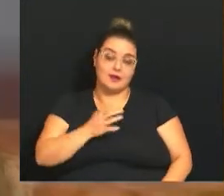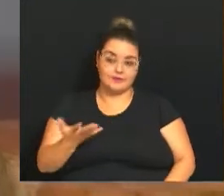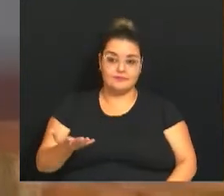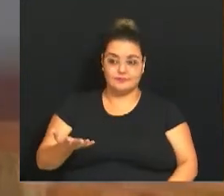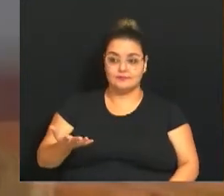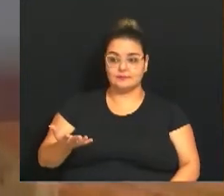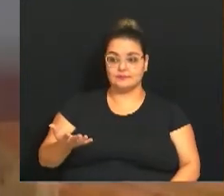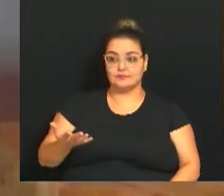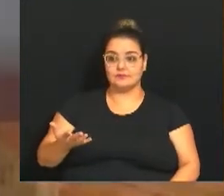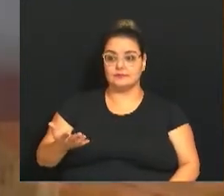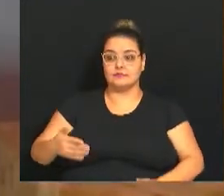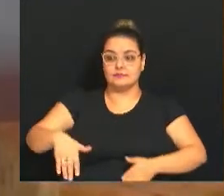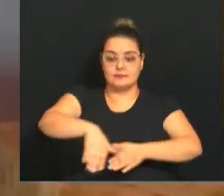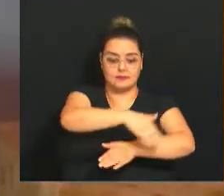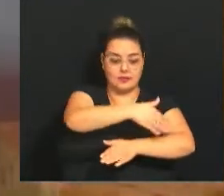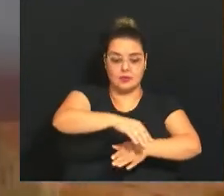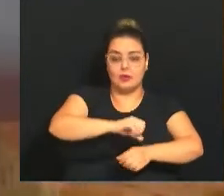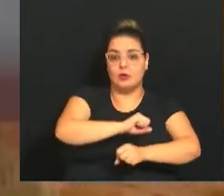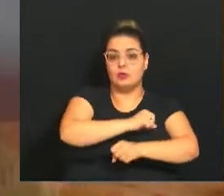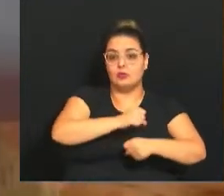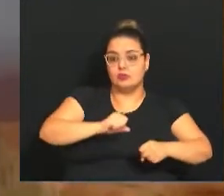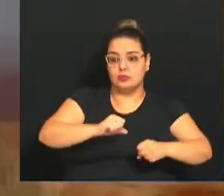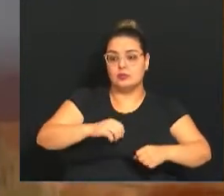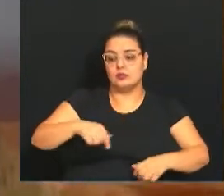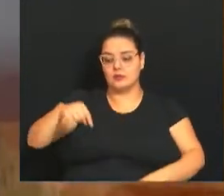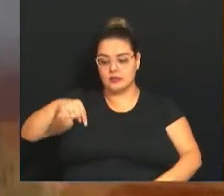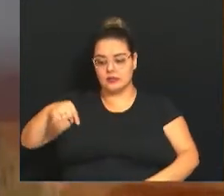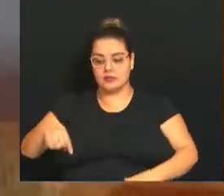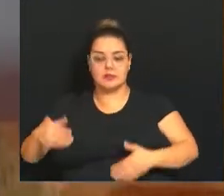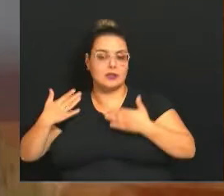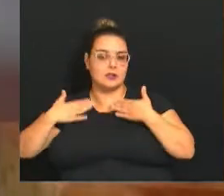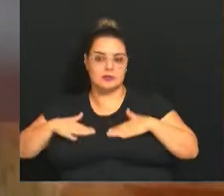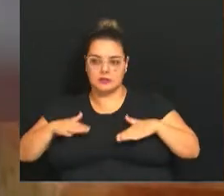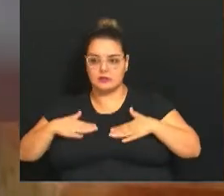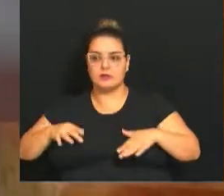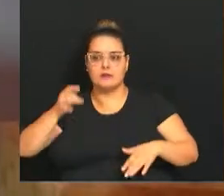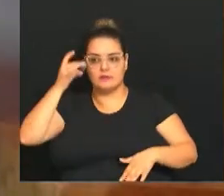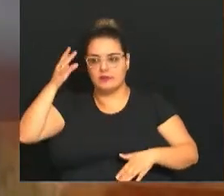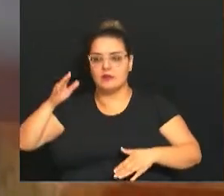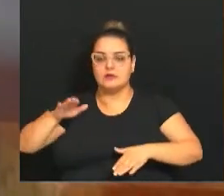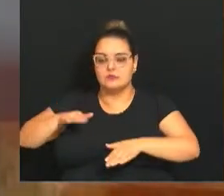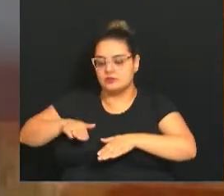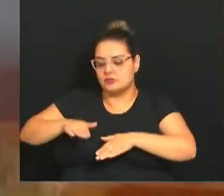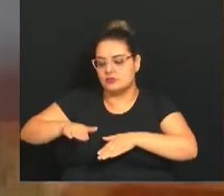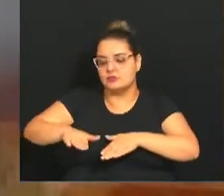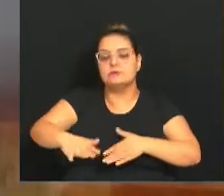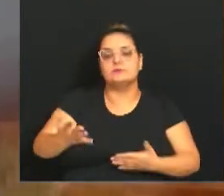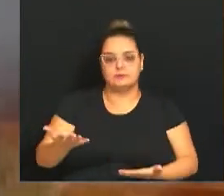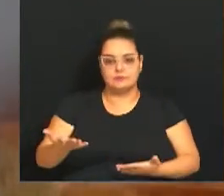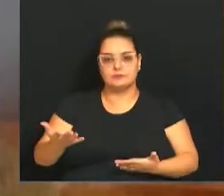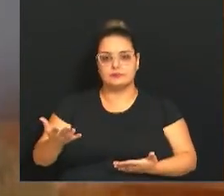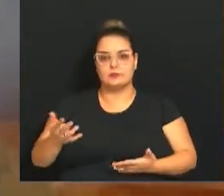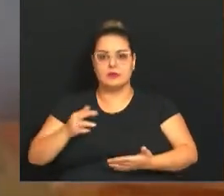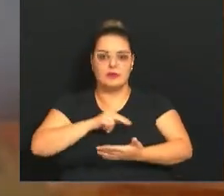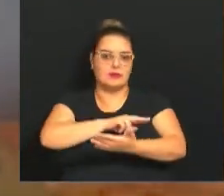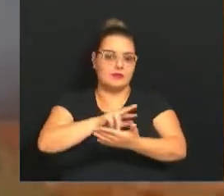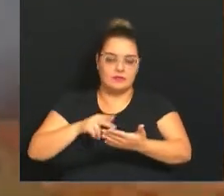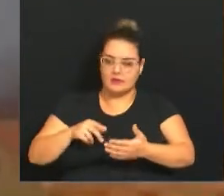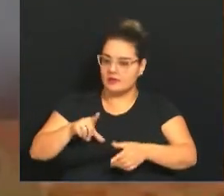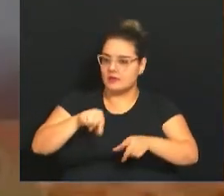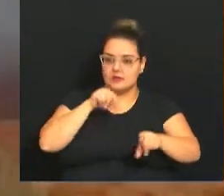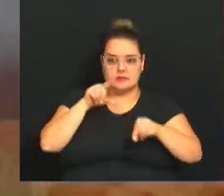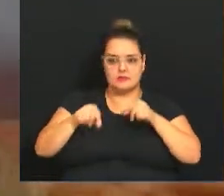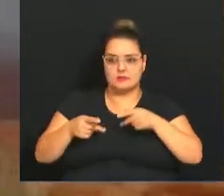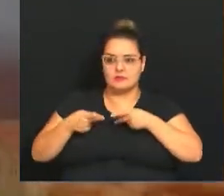da Rode, que tem um trânsito grande, e aqui é tranquilo, é fácil de estacionar, e, enfim, tem várias opções. Quem vem nos visitar e